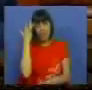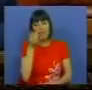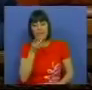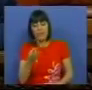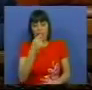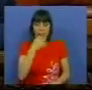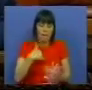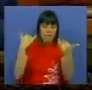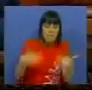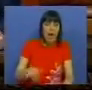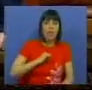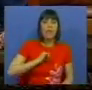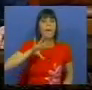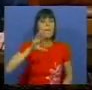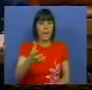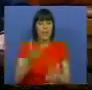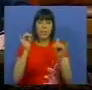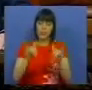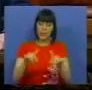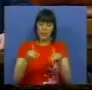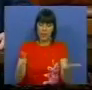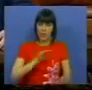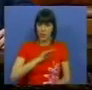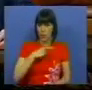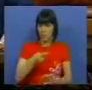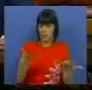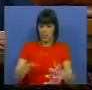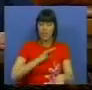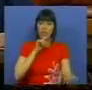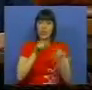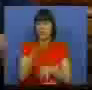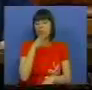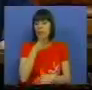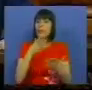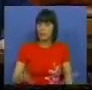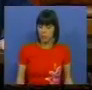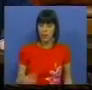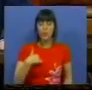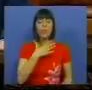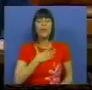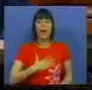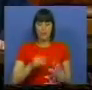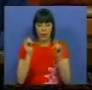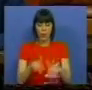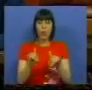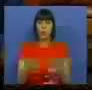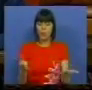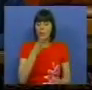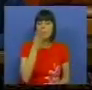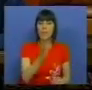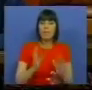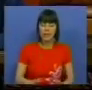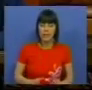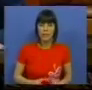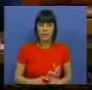facilitada erradamente no nosso país. Terminando, Sr. Presidente, Senhoras e Senhores Deputados, gostaria de concluir para dizer o